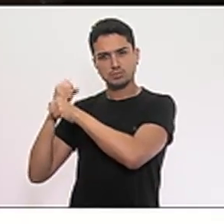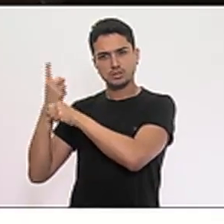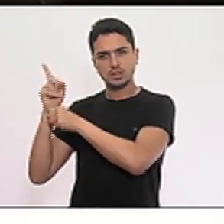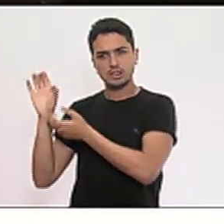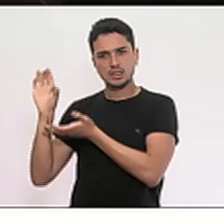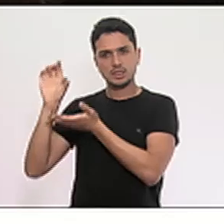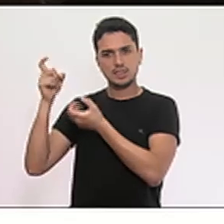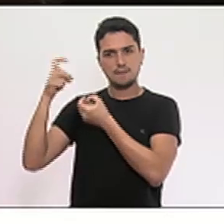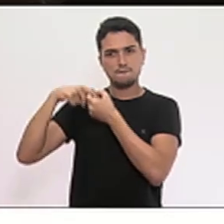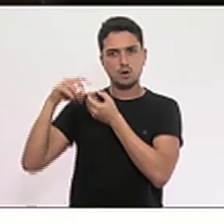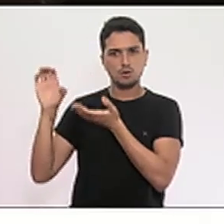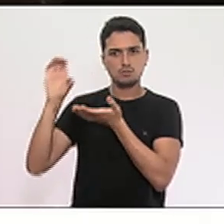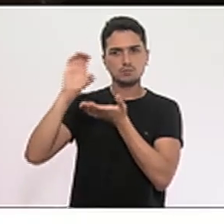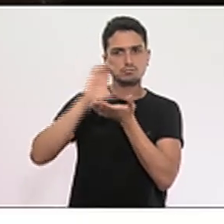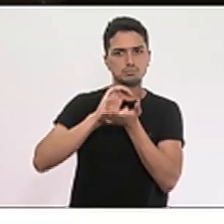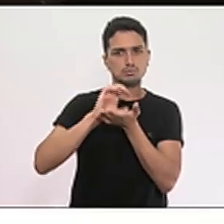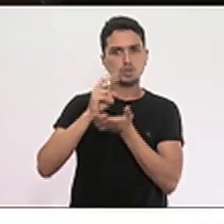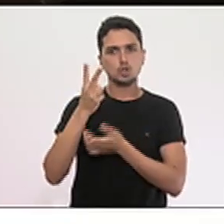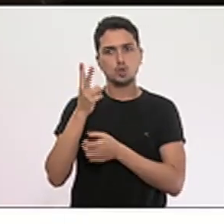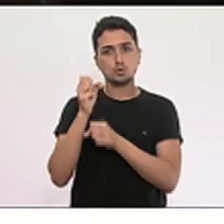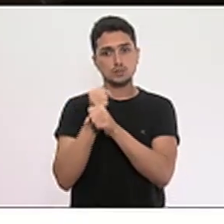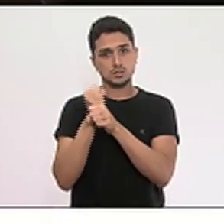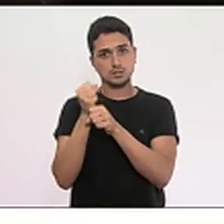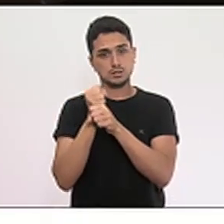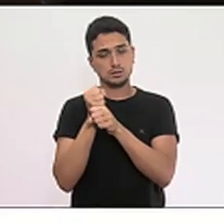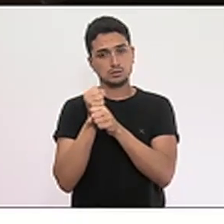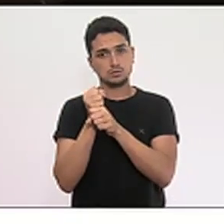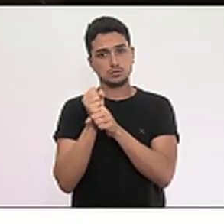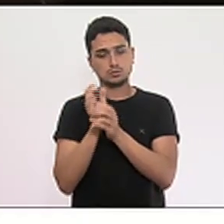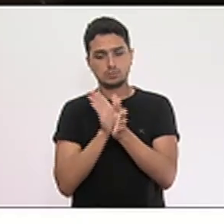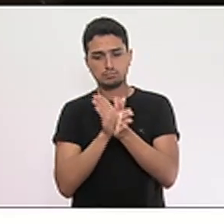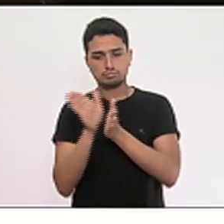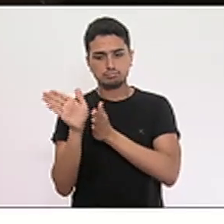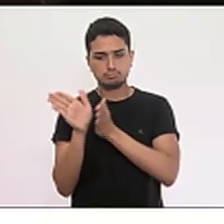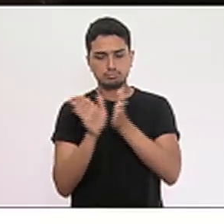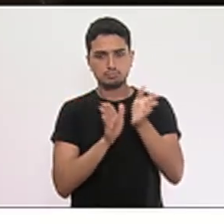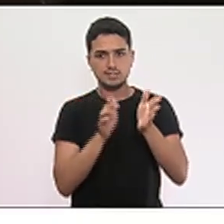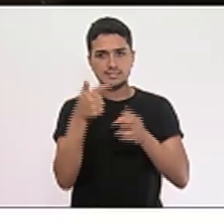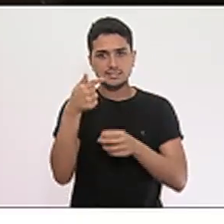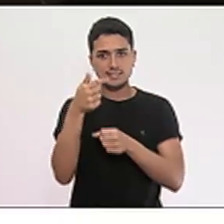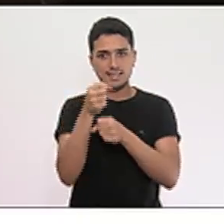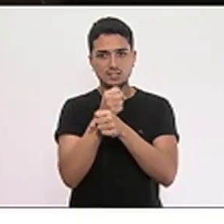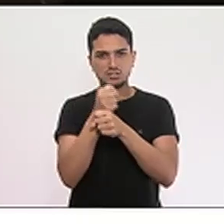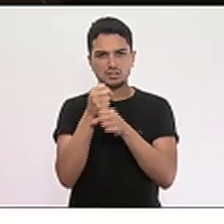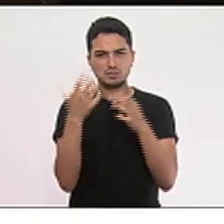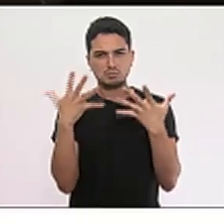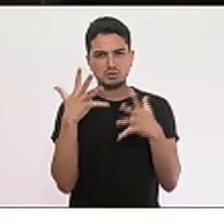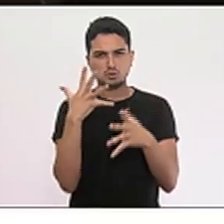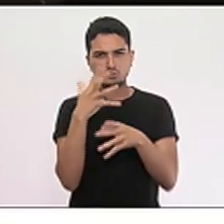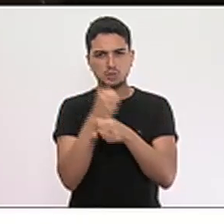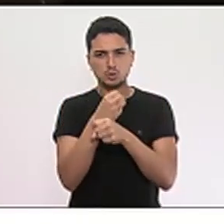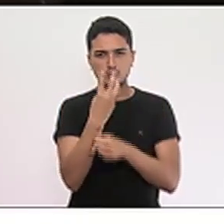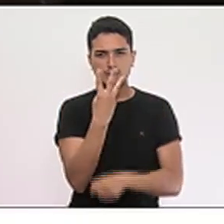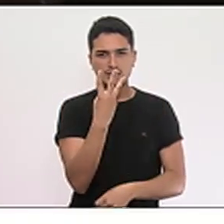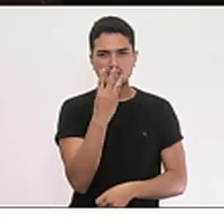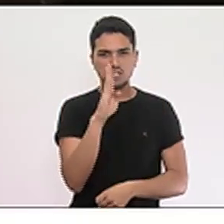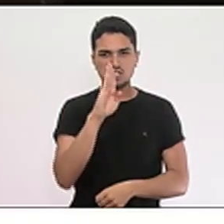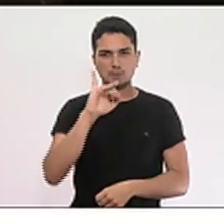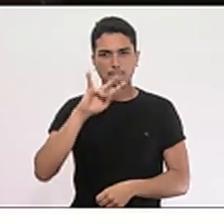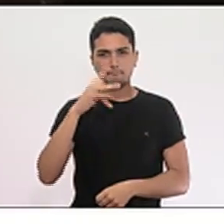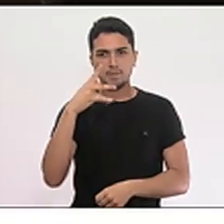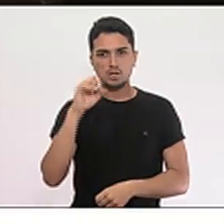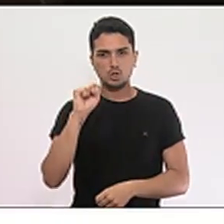de tramitação, são 7 anos de devolução, o que dá entre 3 bilhões e meio e